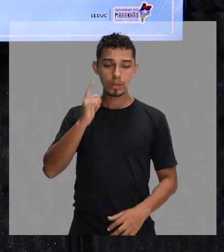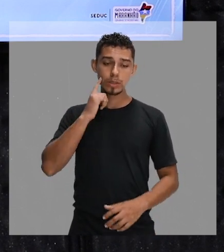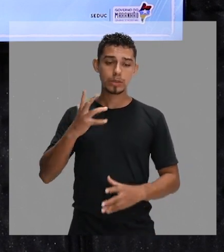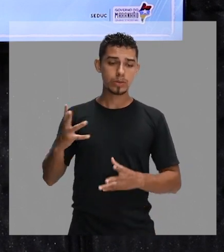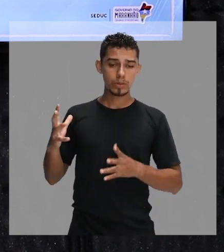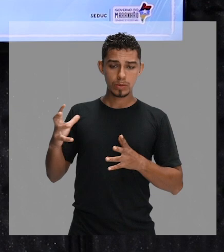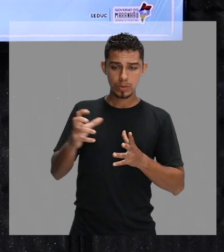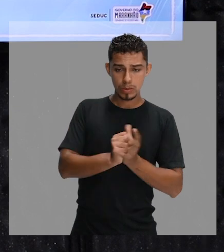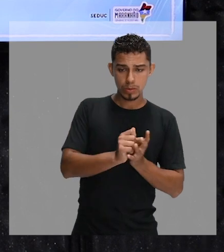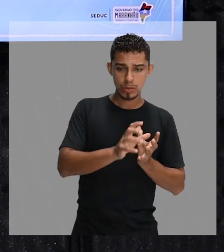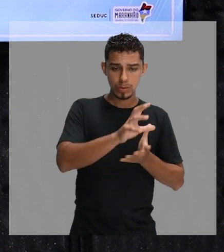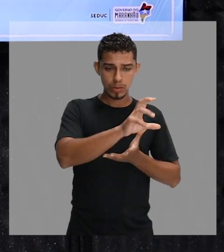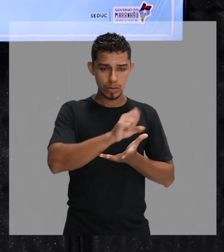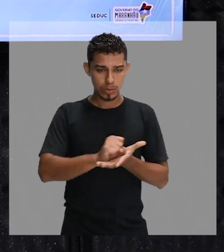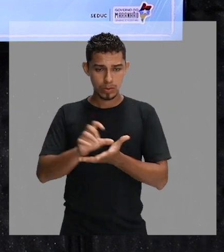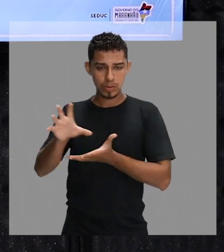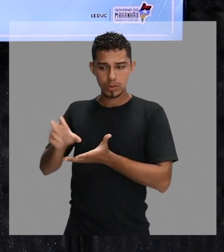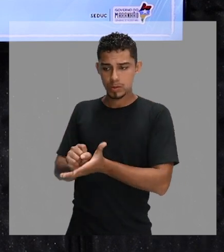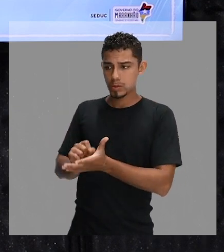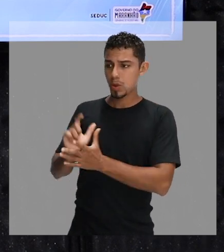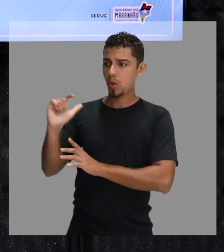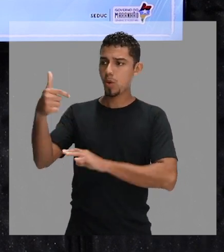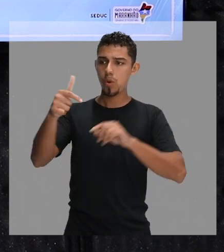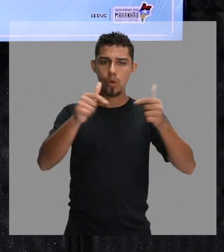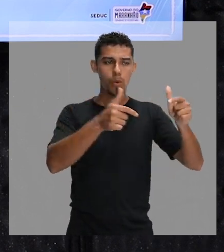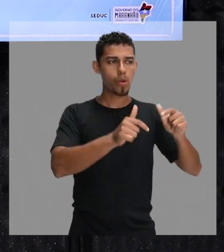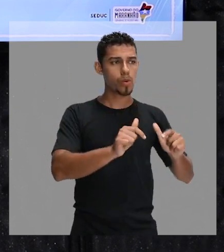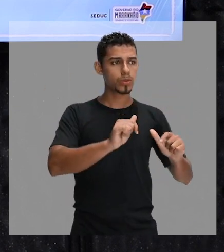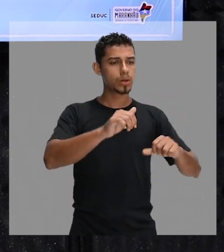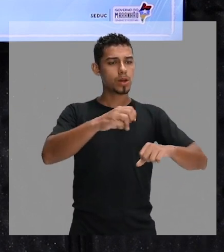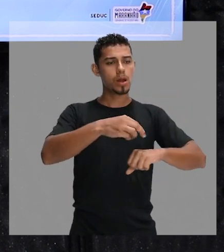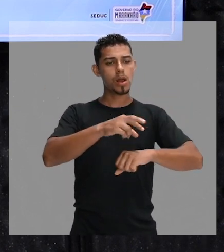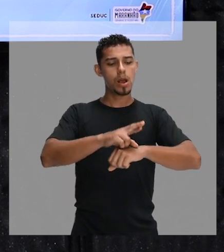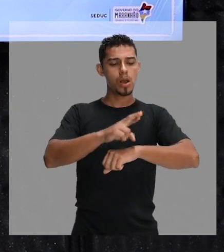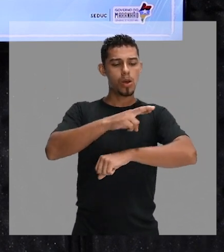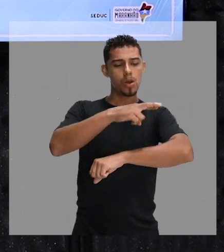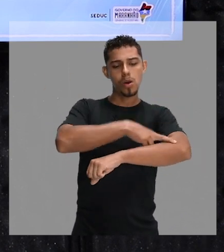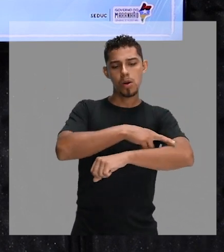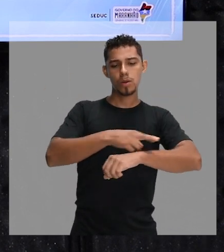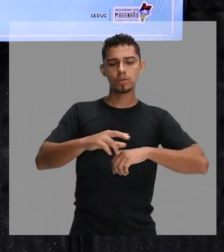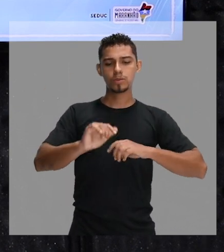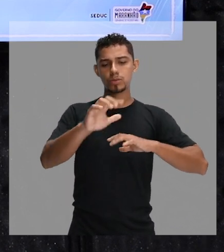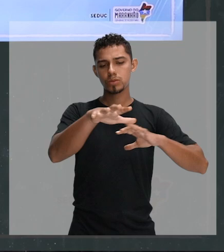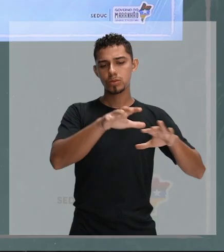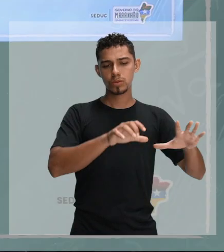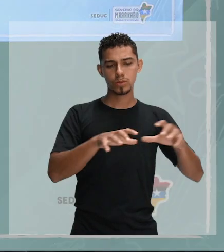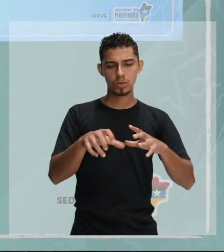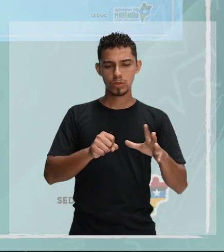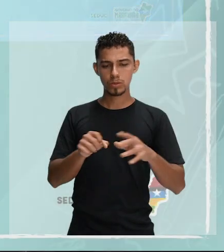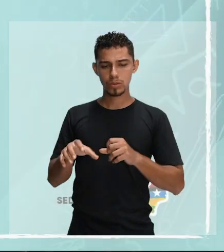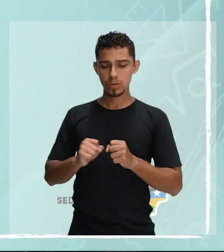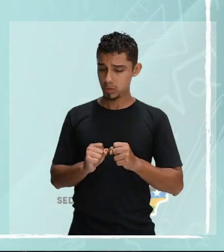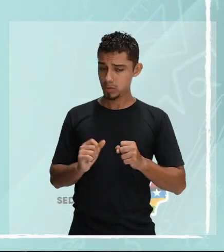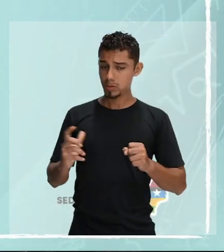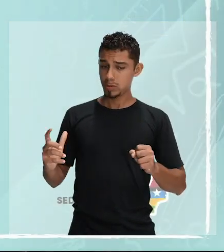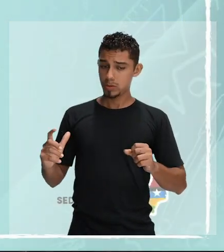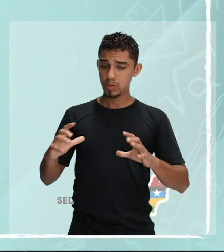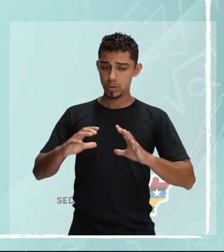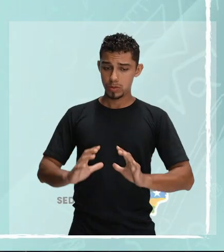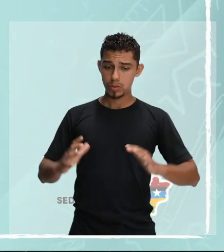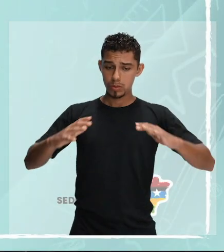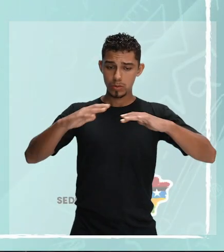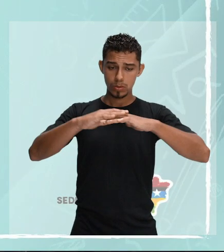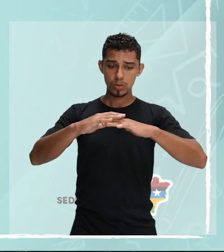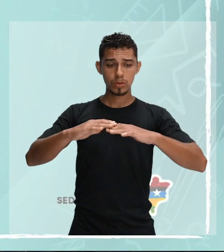de partículas, vindas de outras rochas ou de outros elementos. As rochas sedimentares são classificadas